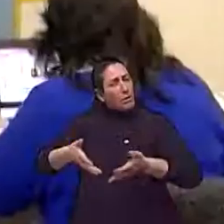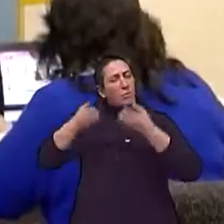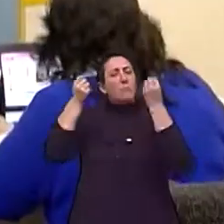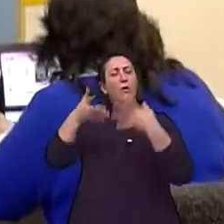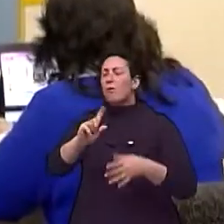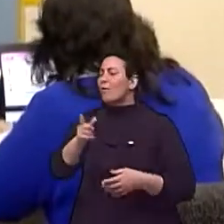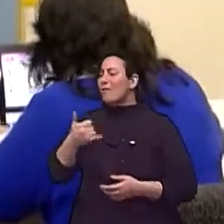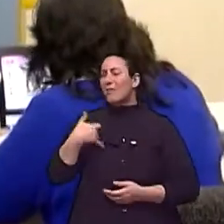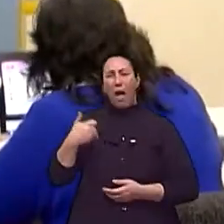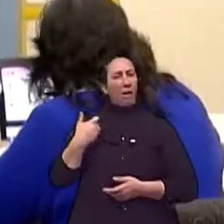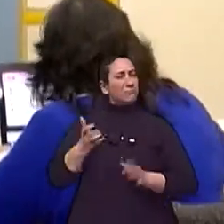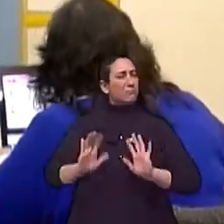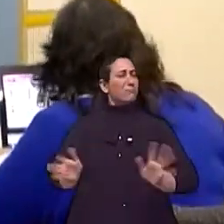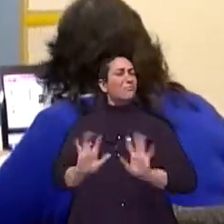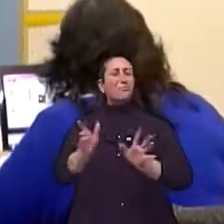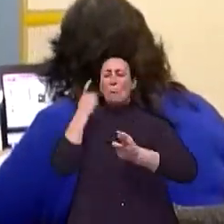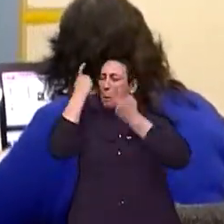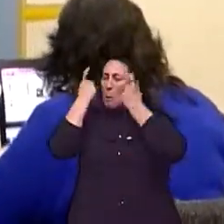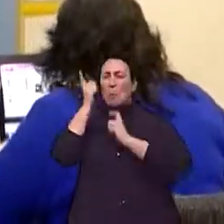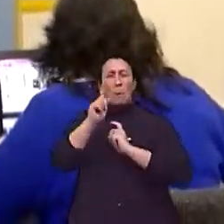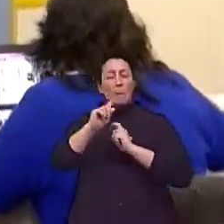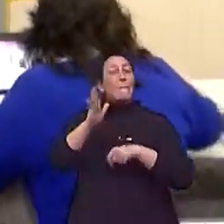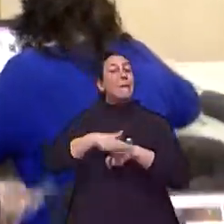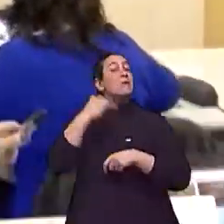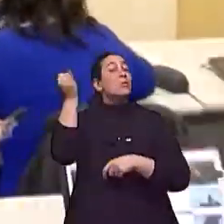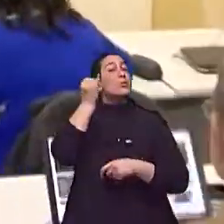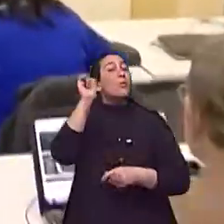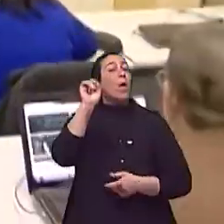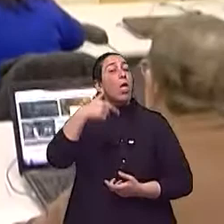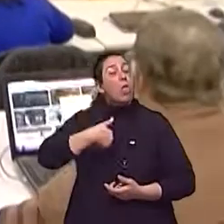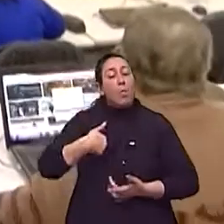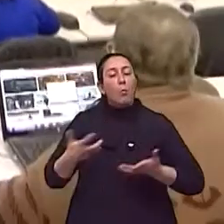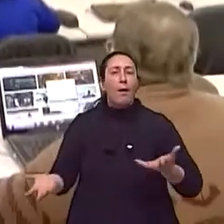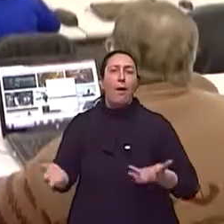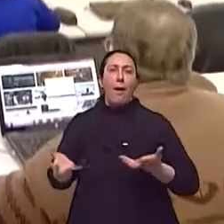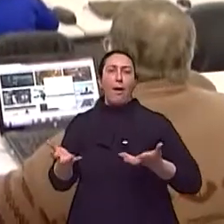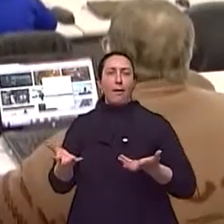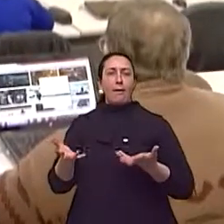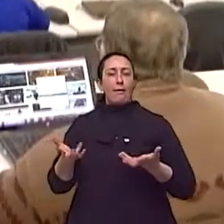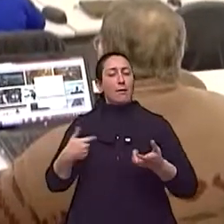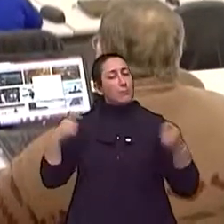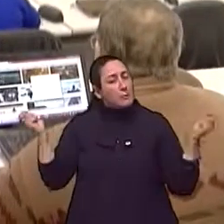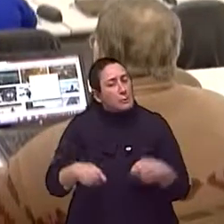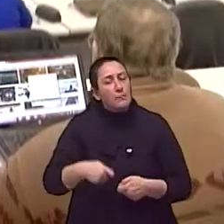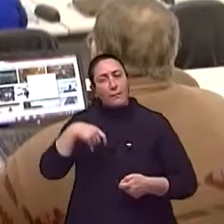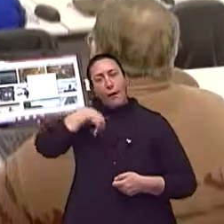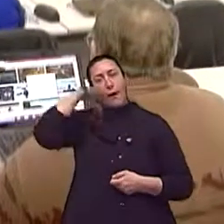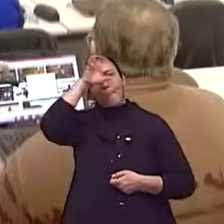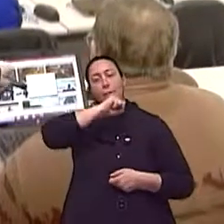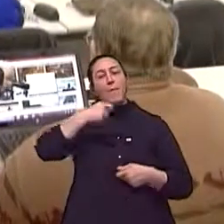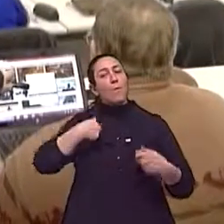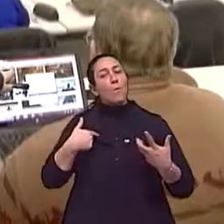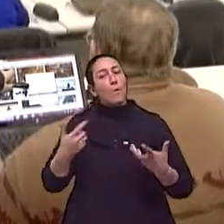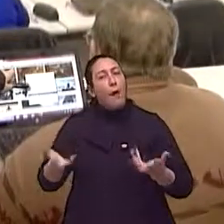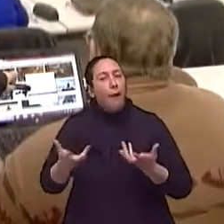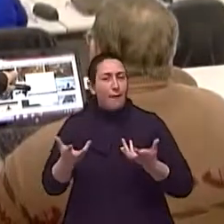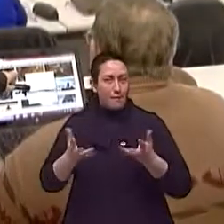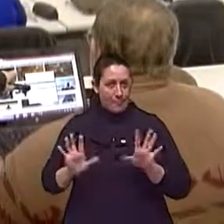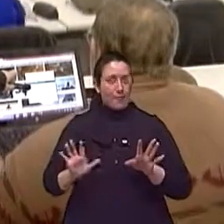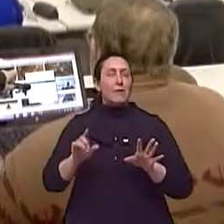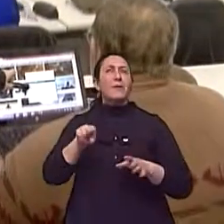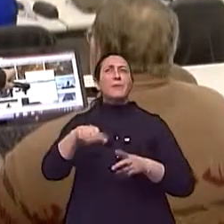idade eu acho que quando a pessoa quer tem força de vontade Há possibilidade de aprender quando eles estão aprendendo informática eles trabalham